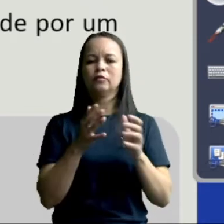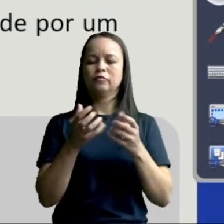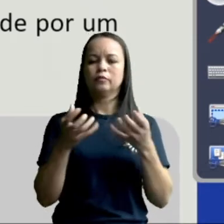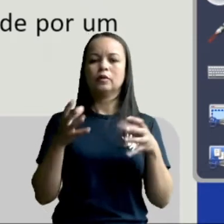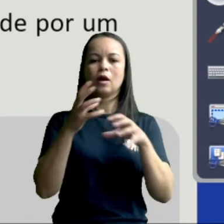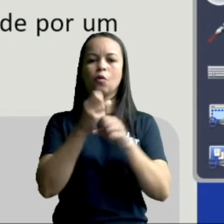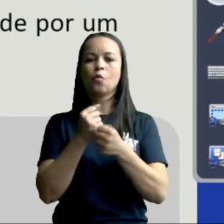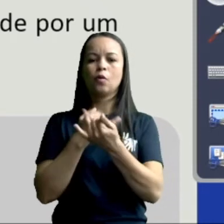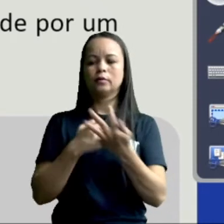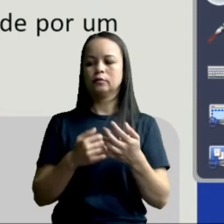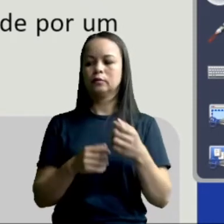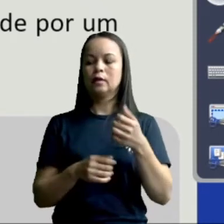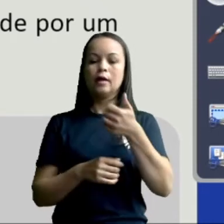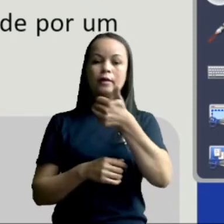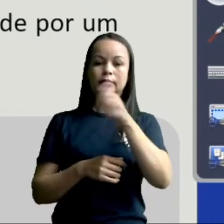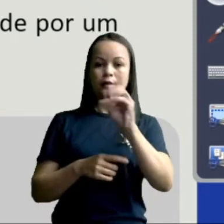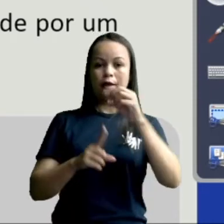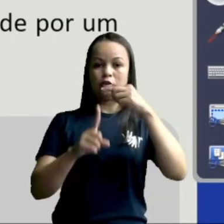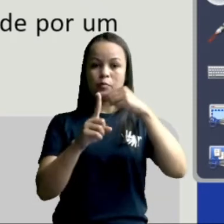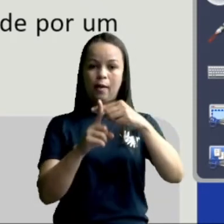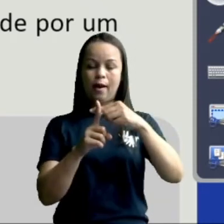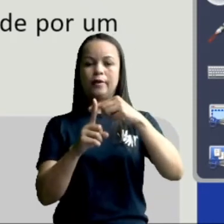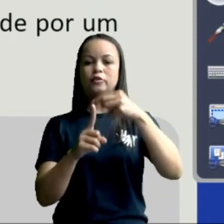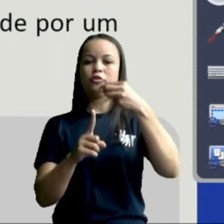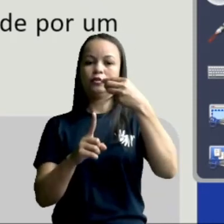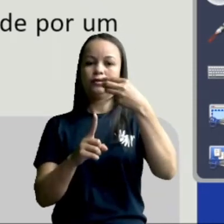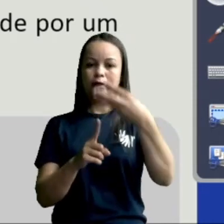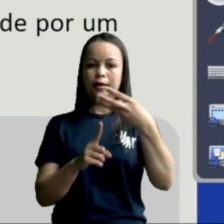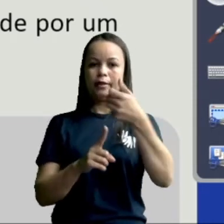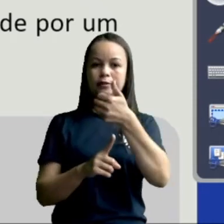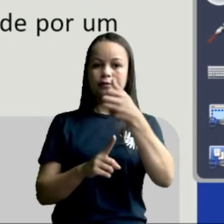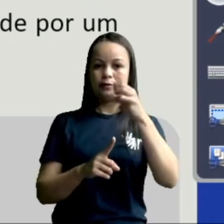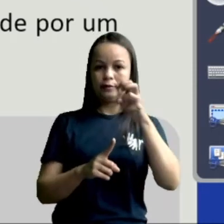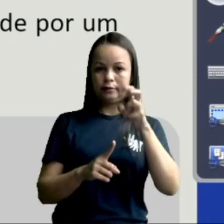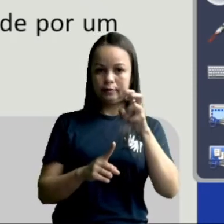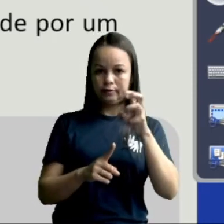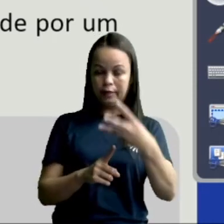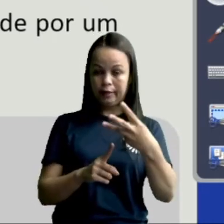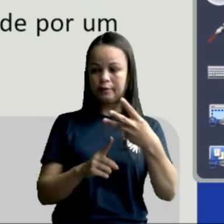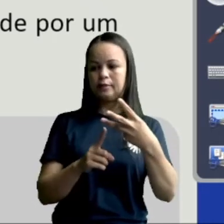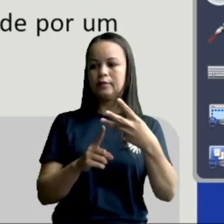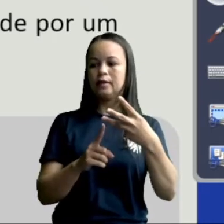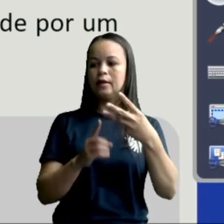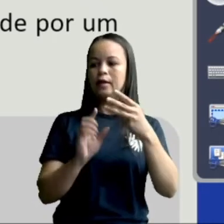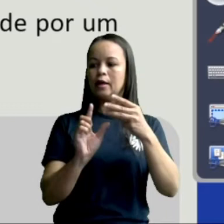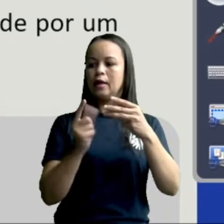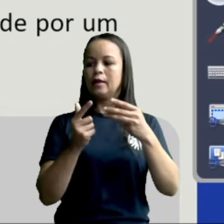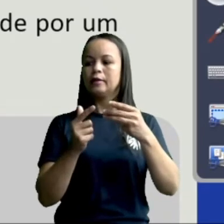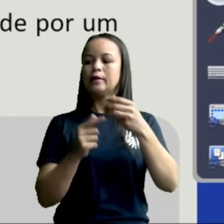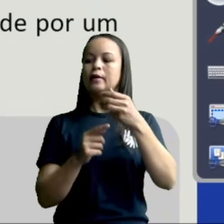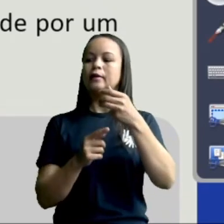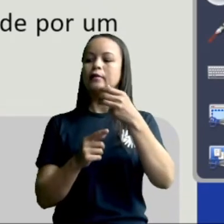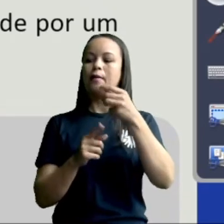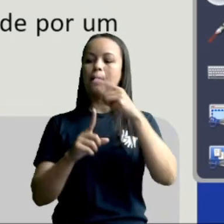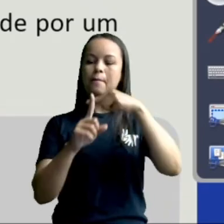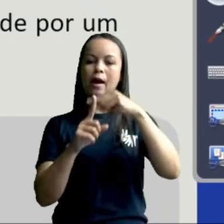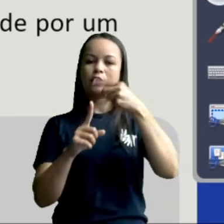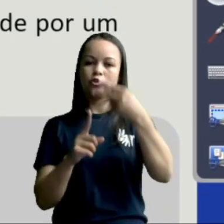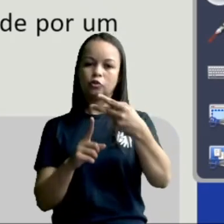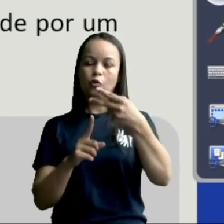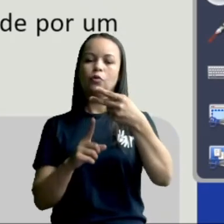agora? 10 mais 3, 13 mais 2 passou até 15, não é? Mas do lado de cá, 13 mais